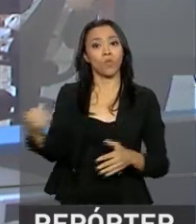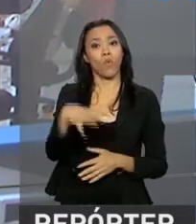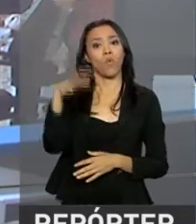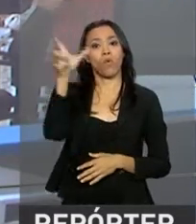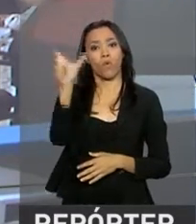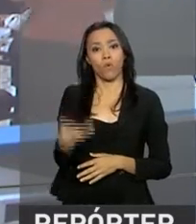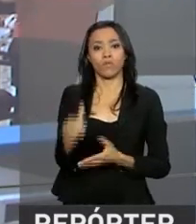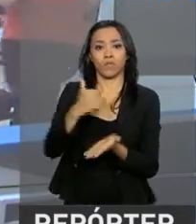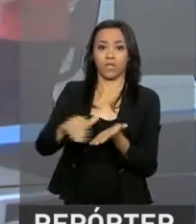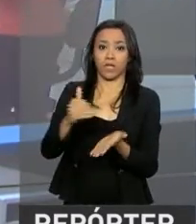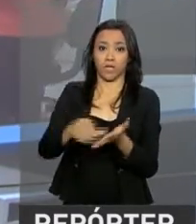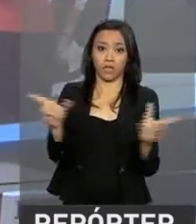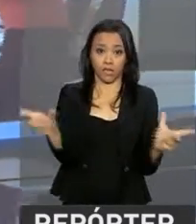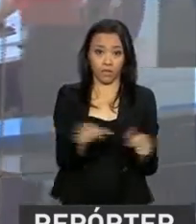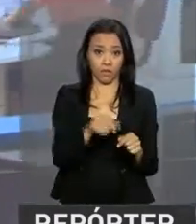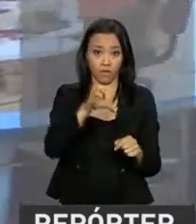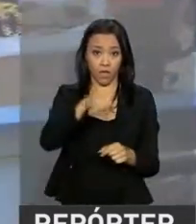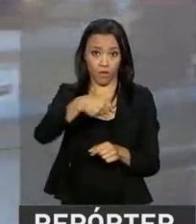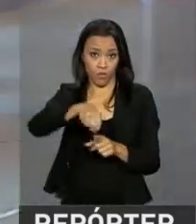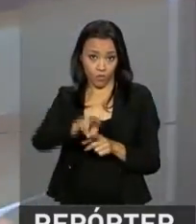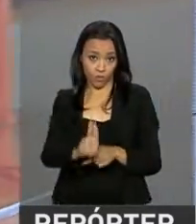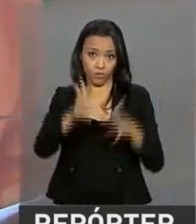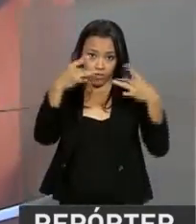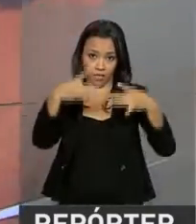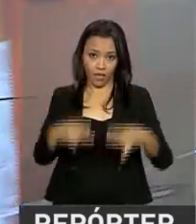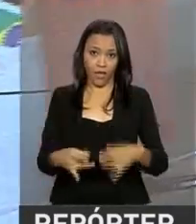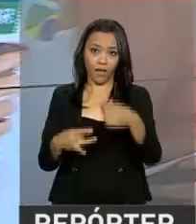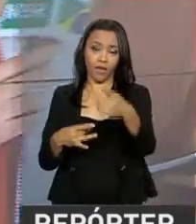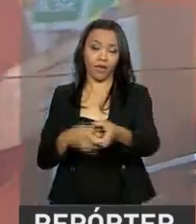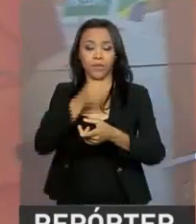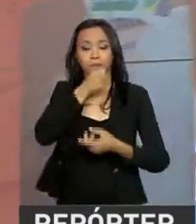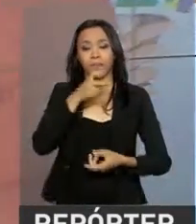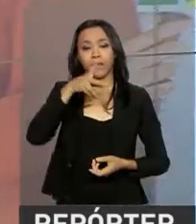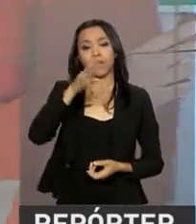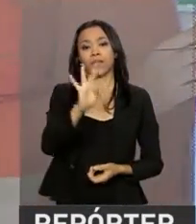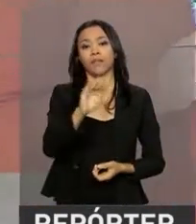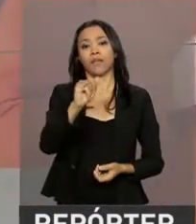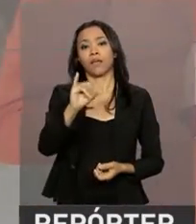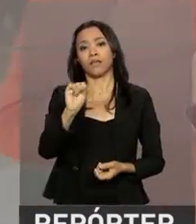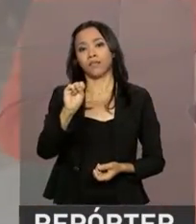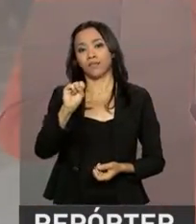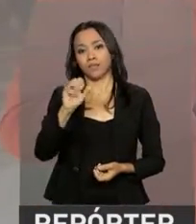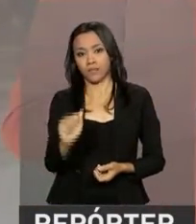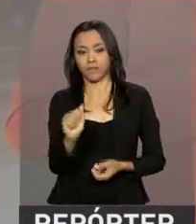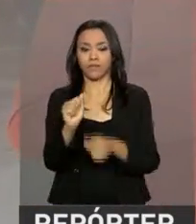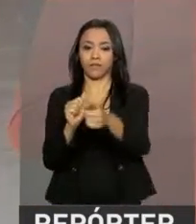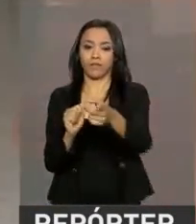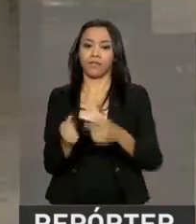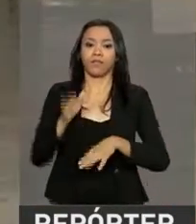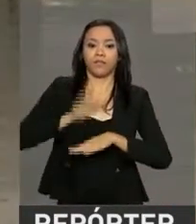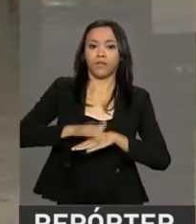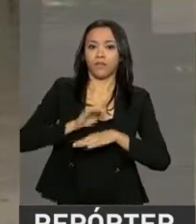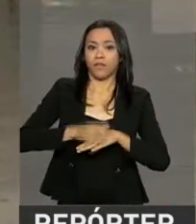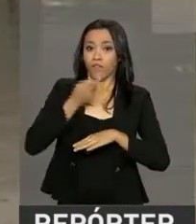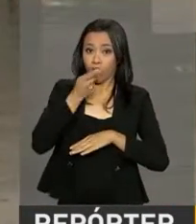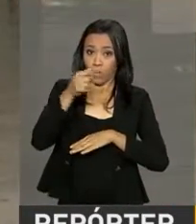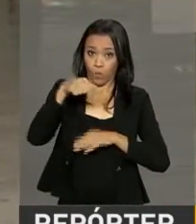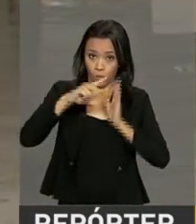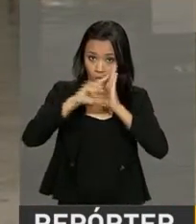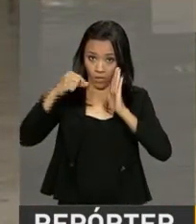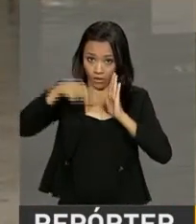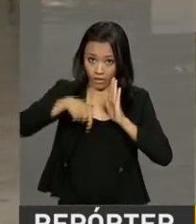das nações unidas três dias traz os detalhes para a gente voltar isso foi leandro segundo o palácio do planalto o presidente